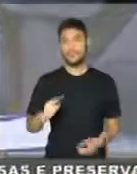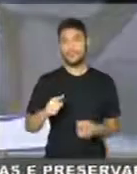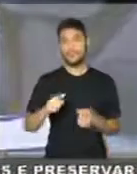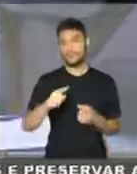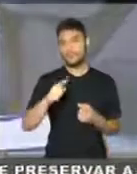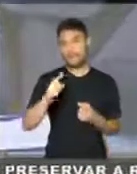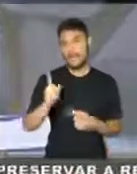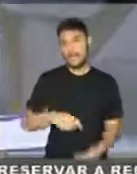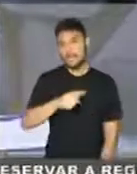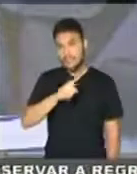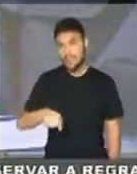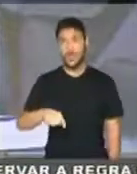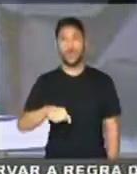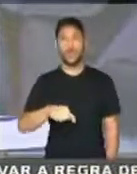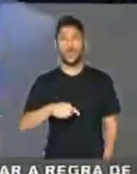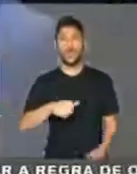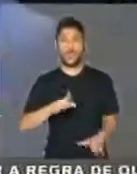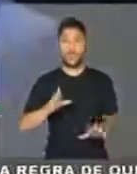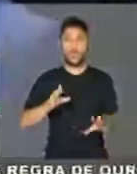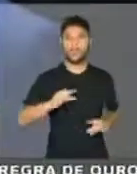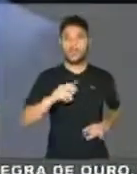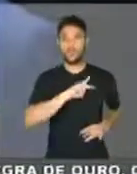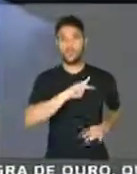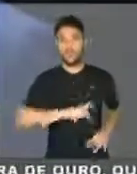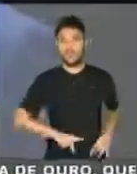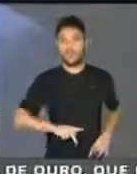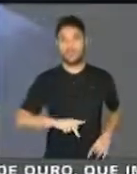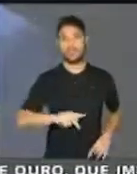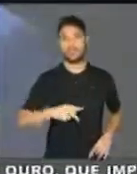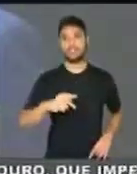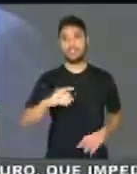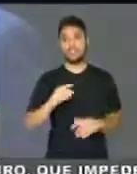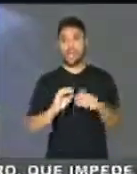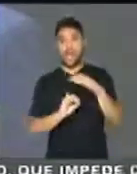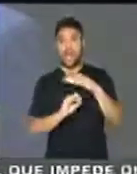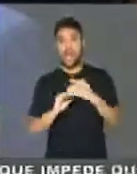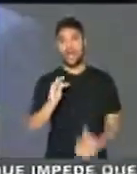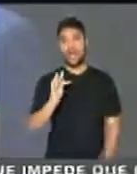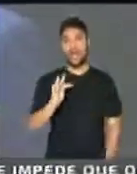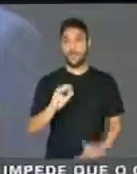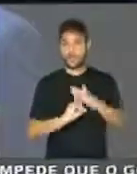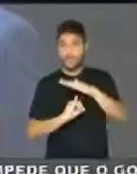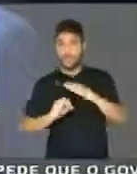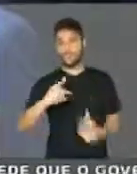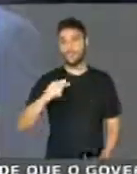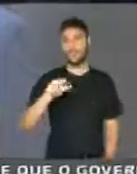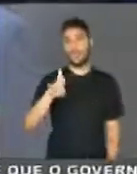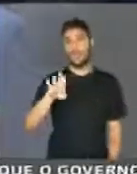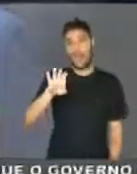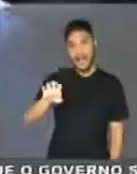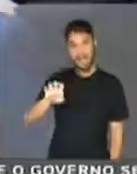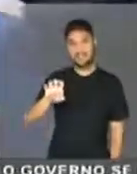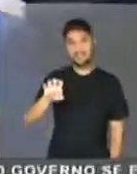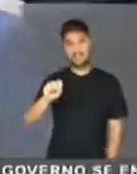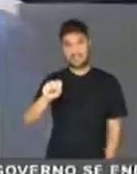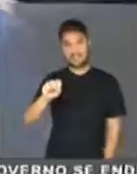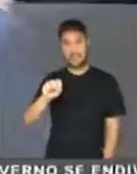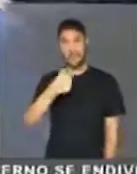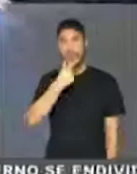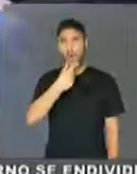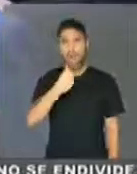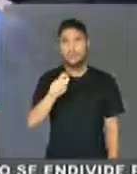revogar a nomeação do presidente da Fundação Palmares, aquele